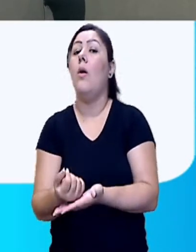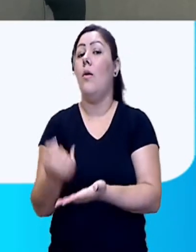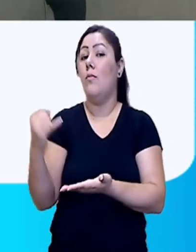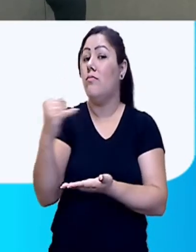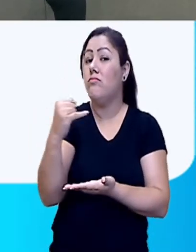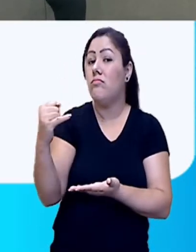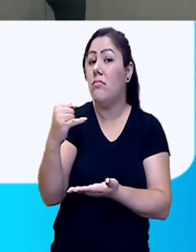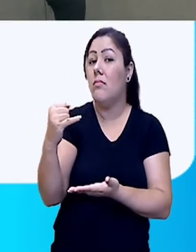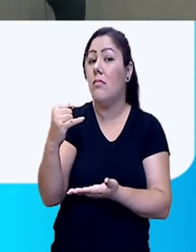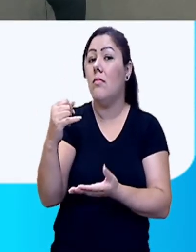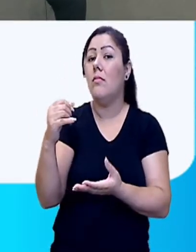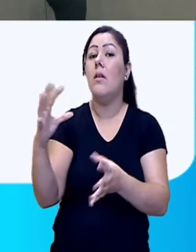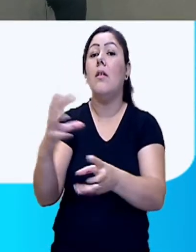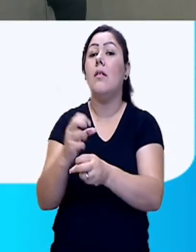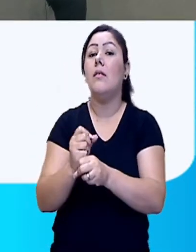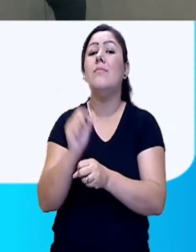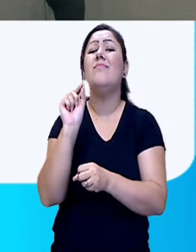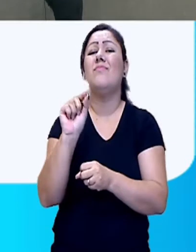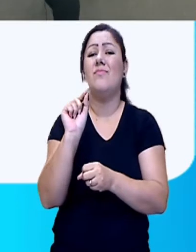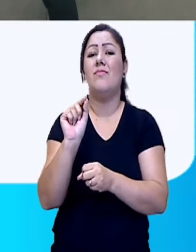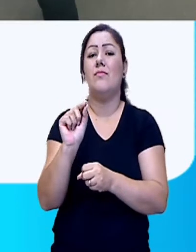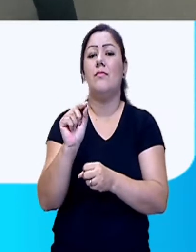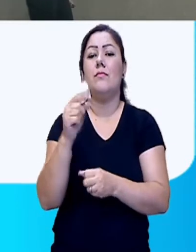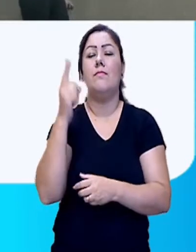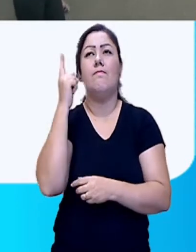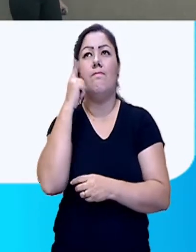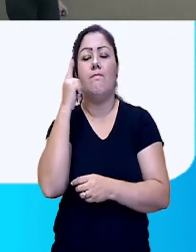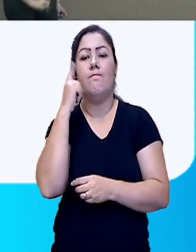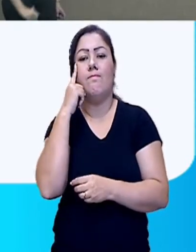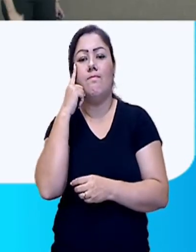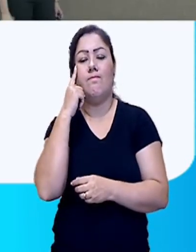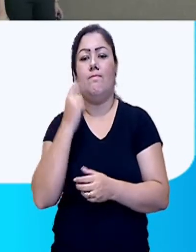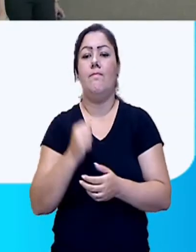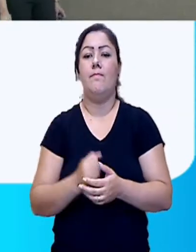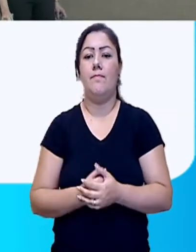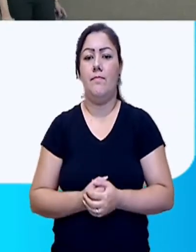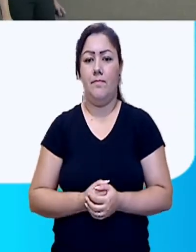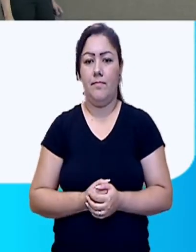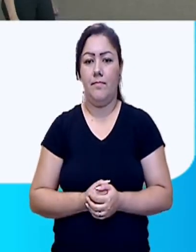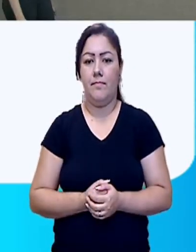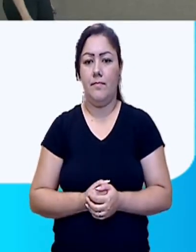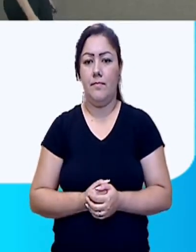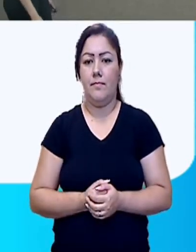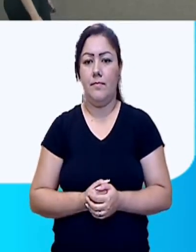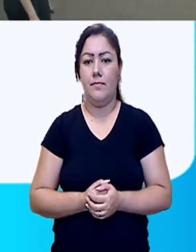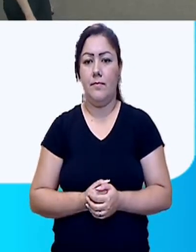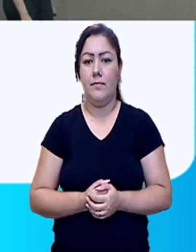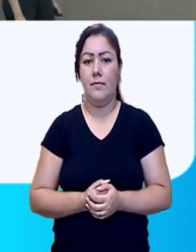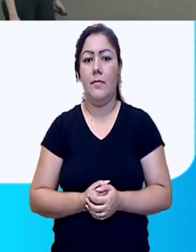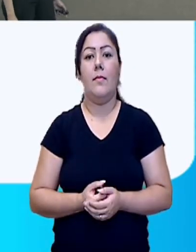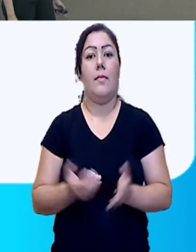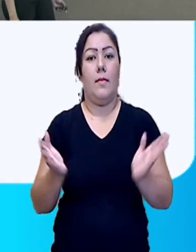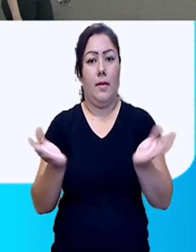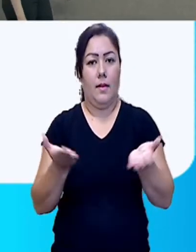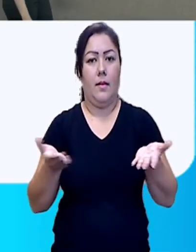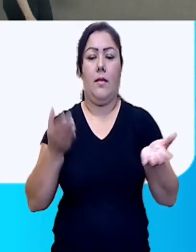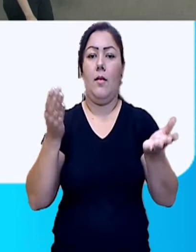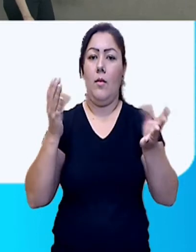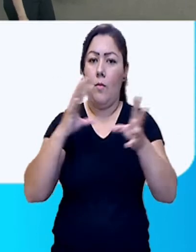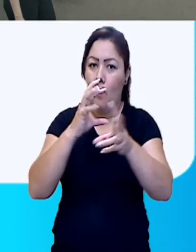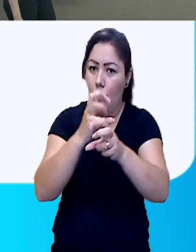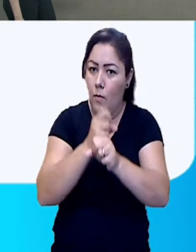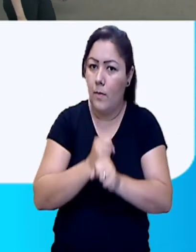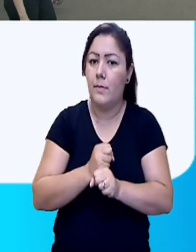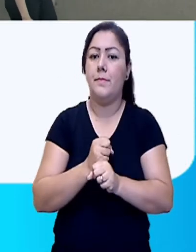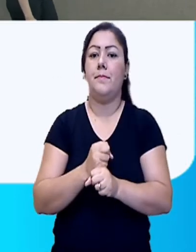primeiro momento é interpretar essa aqui, débito e crédito. Tá? Então agora nós vamos resolver. Vamos